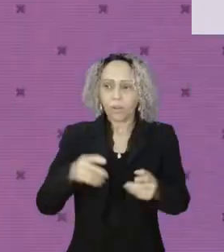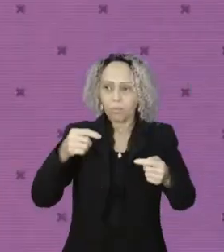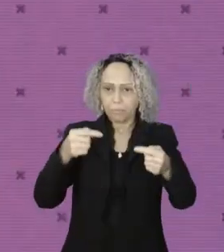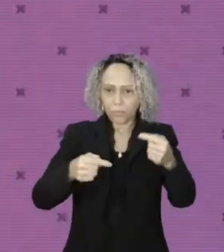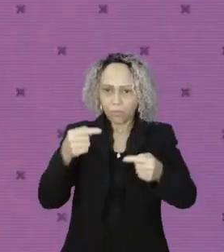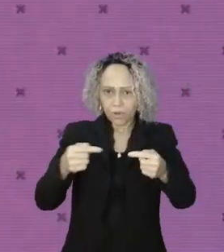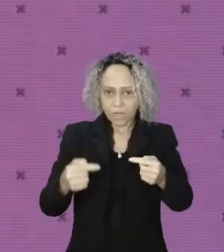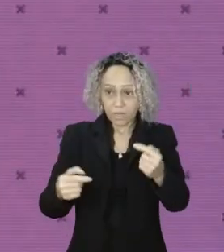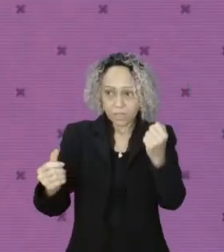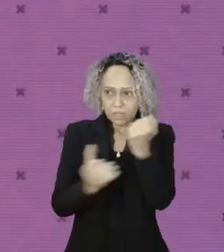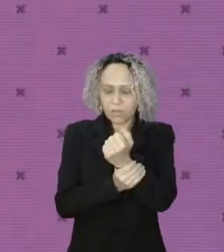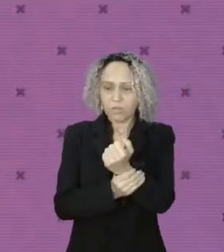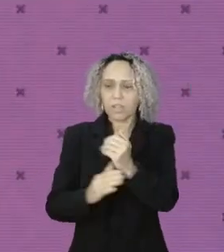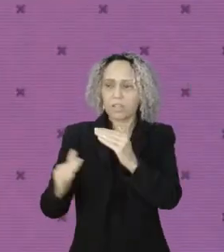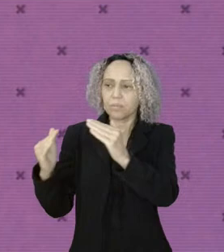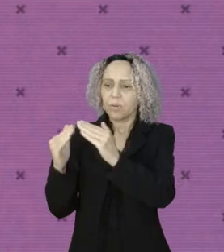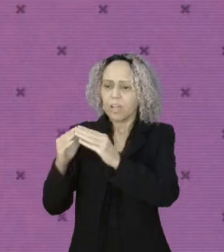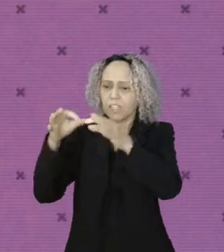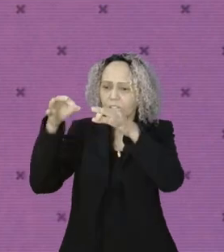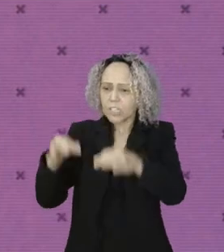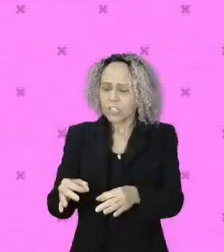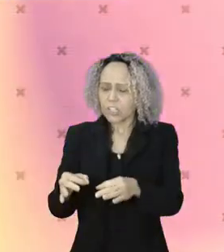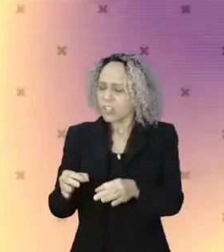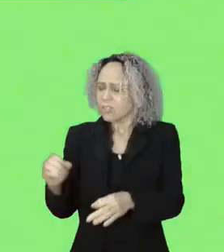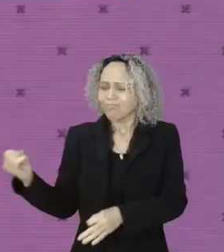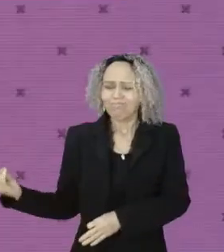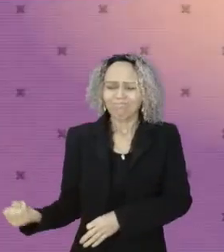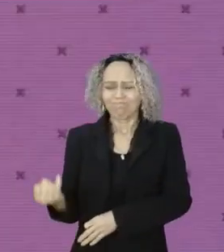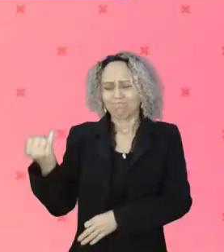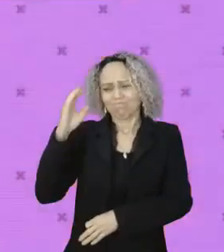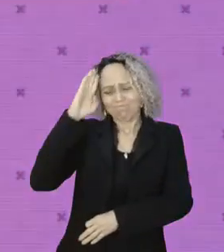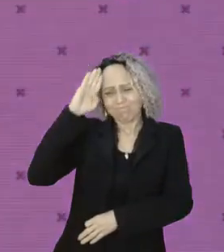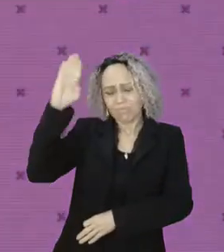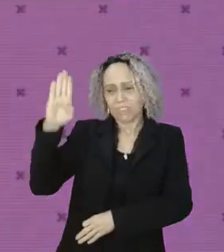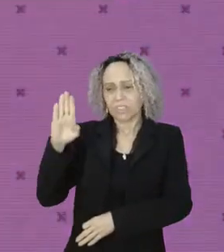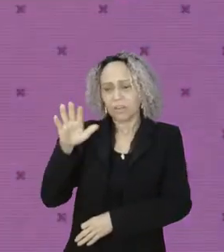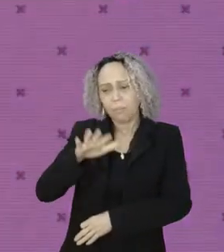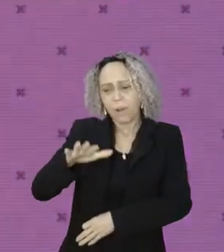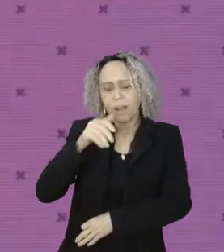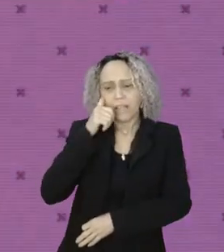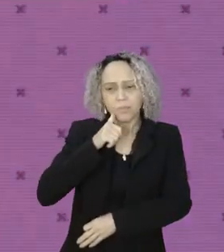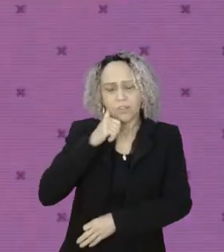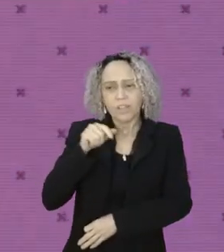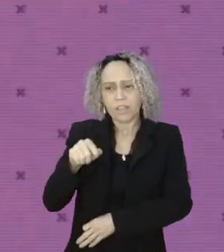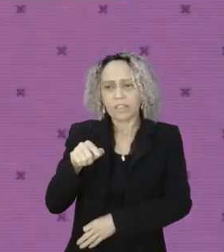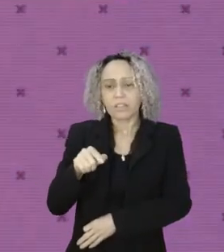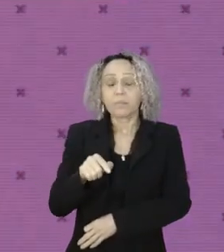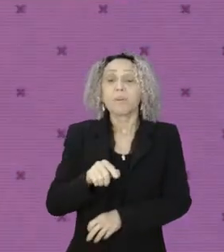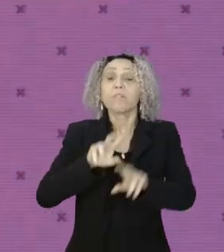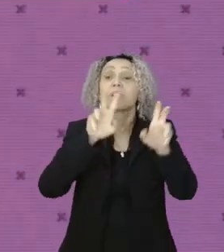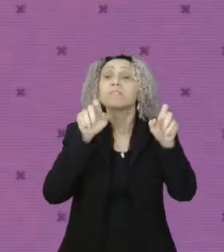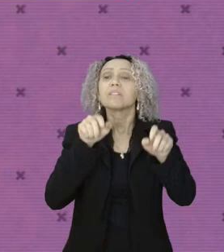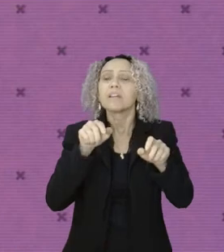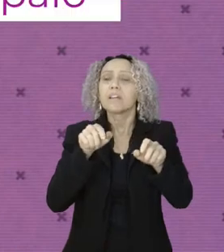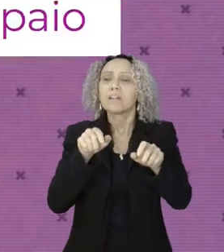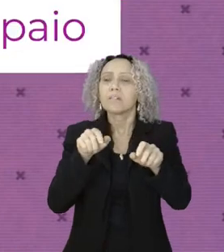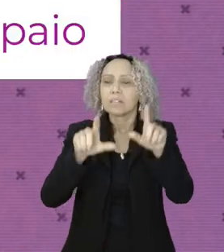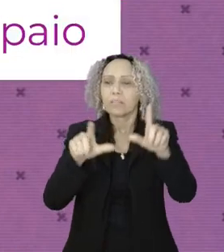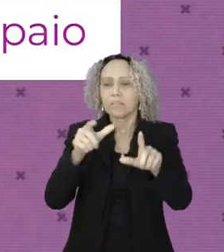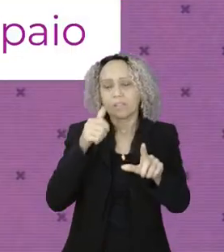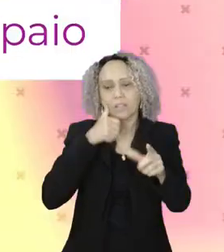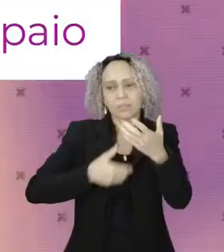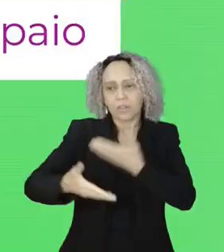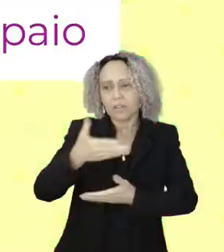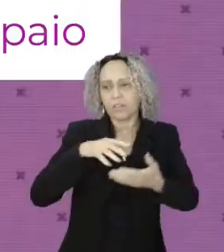Políticas de segurança e moradia digna são fundamentais para a vida das mulheres. E para falar sobre este tema, o TV Elas por Elas Formação